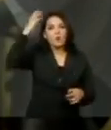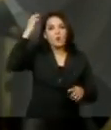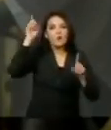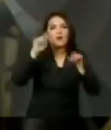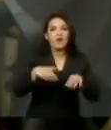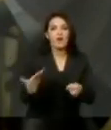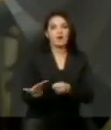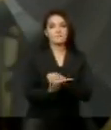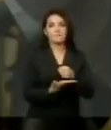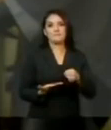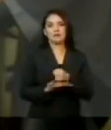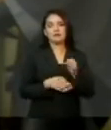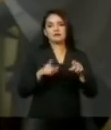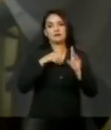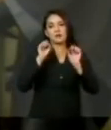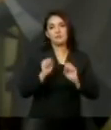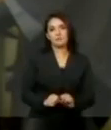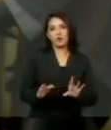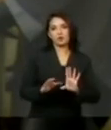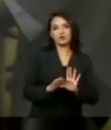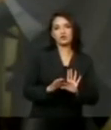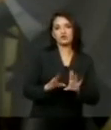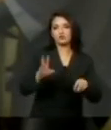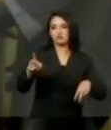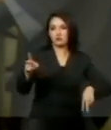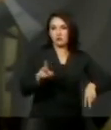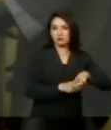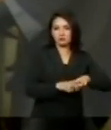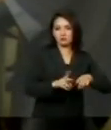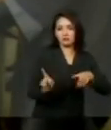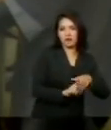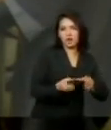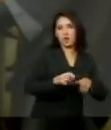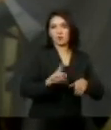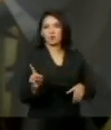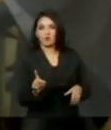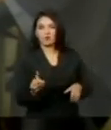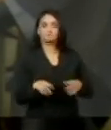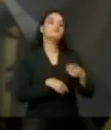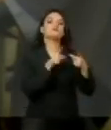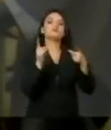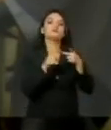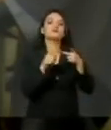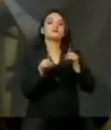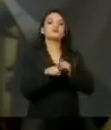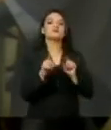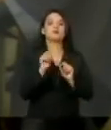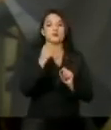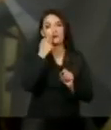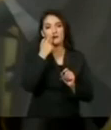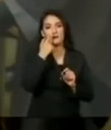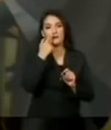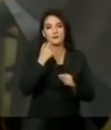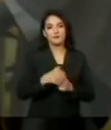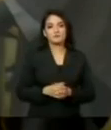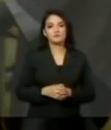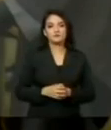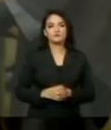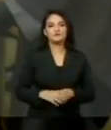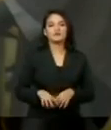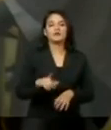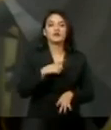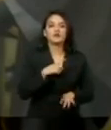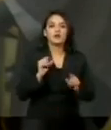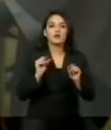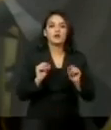sua habilidade que pode ou não autorizar a execução de uma pena o segundo argumento bastante manejado foi de que estamos diante de uma jabuticaba brasileira e